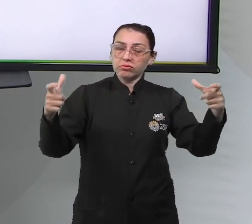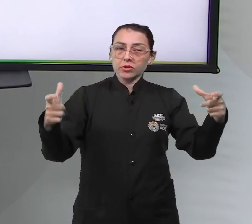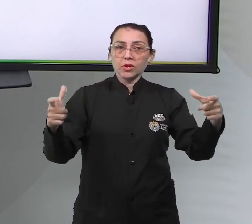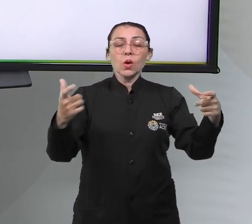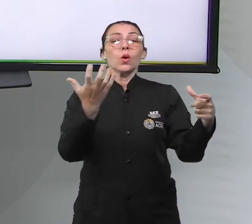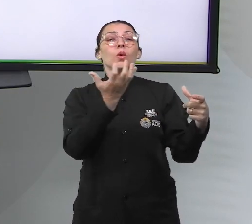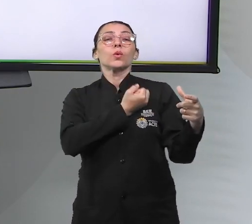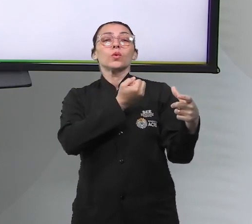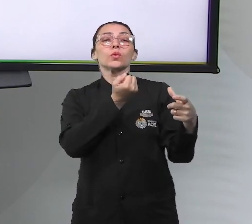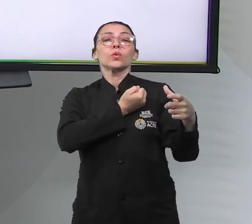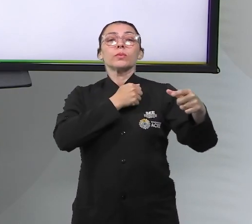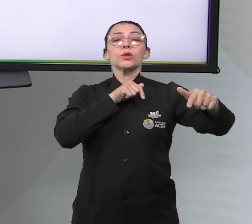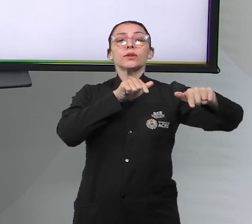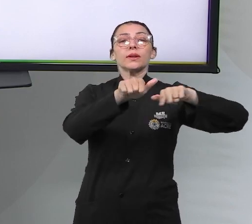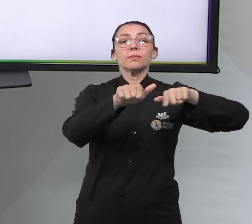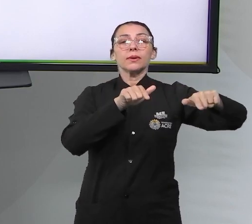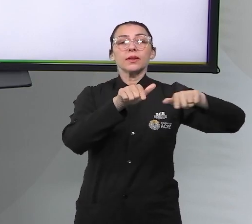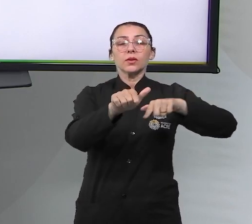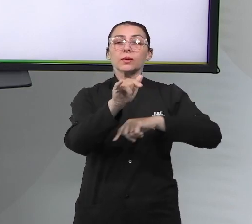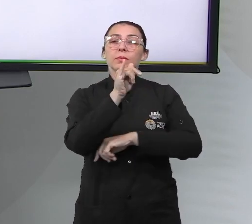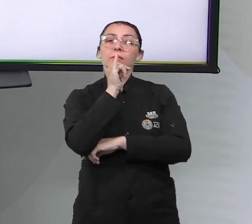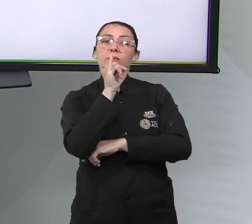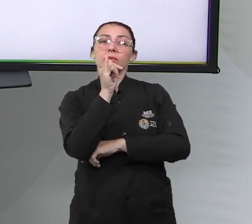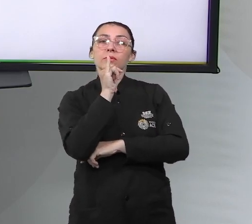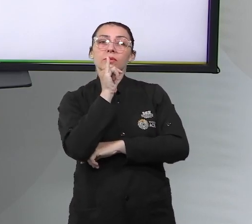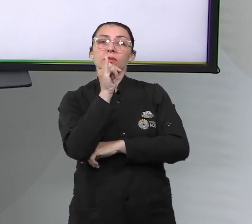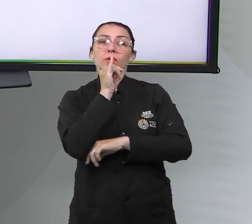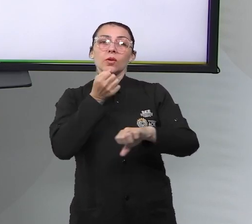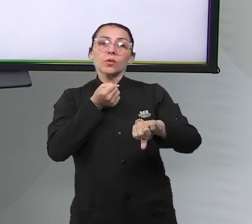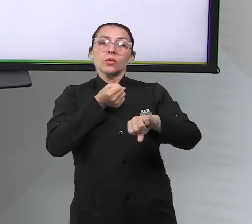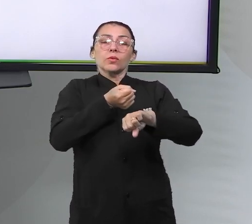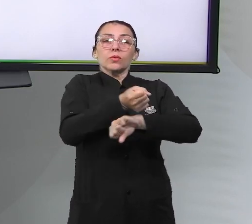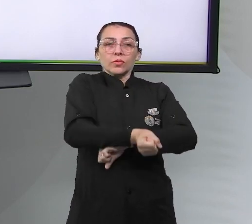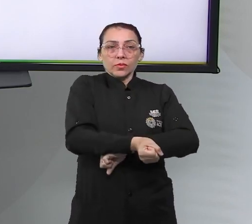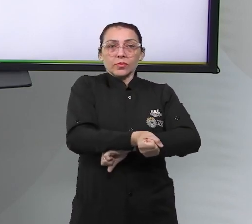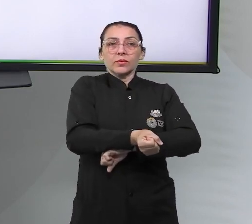o número de trabalhadores, por exemplo, inseridos na